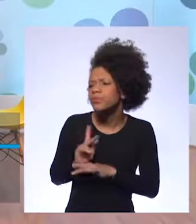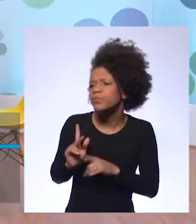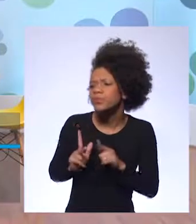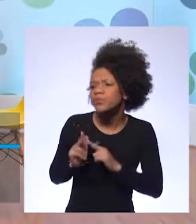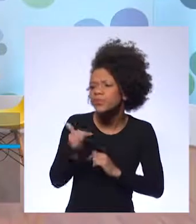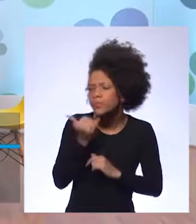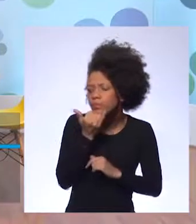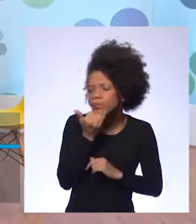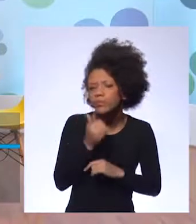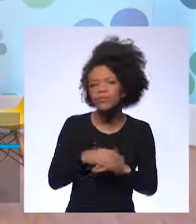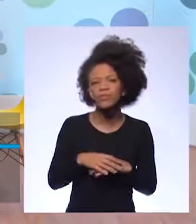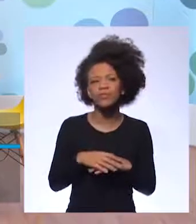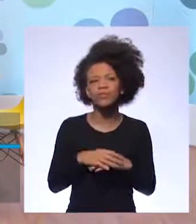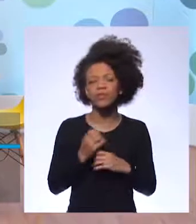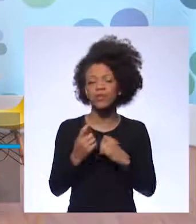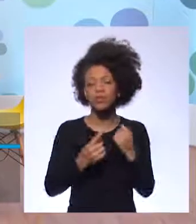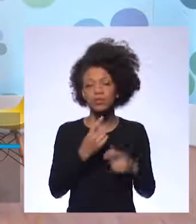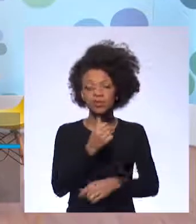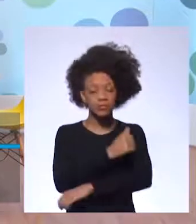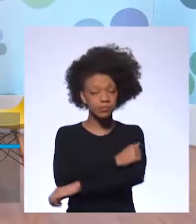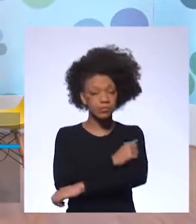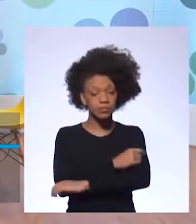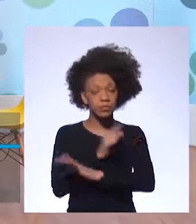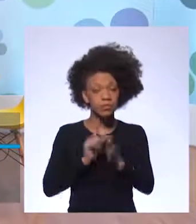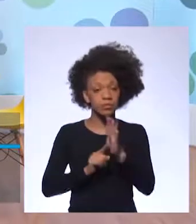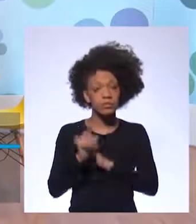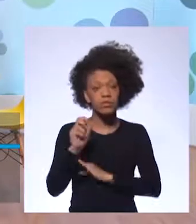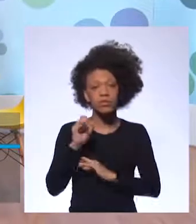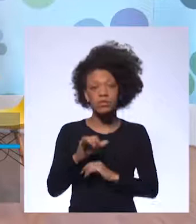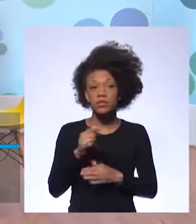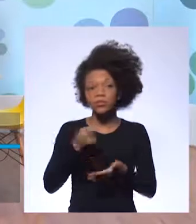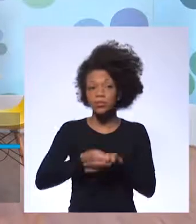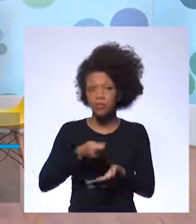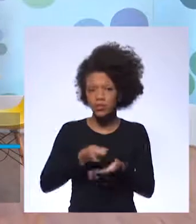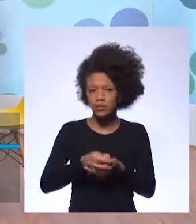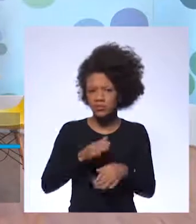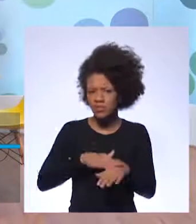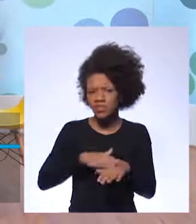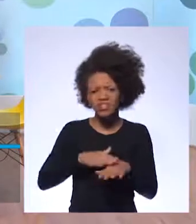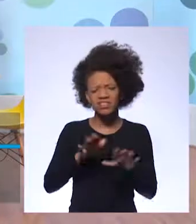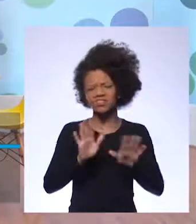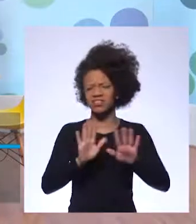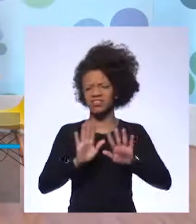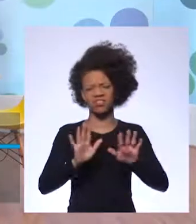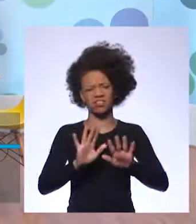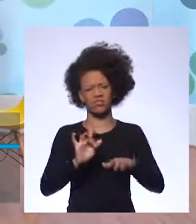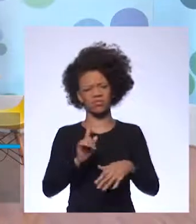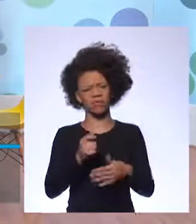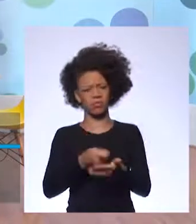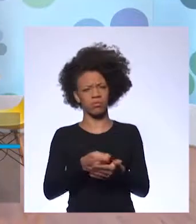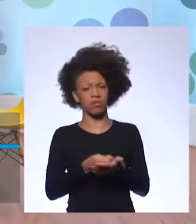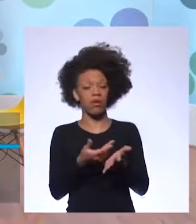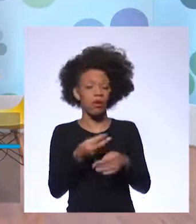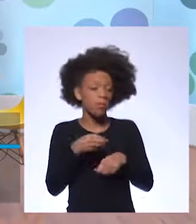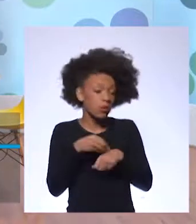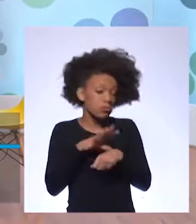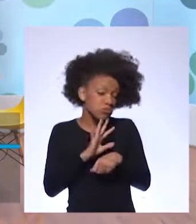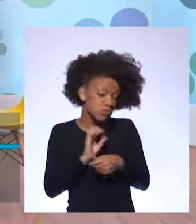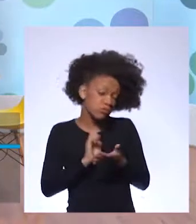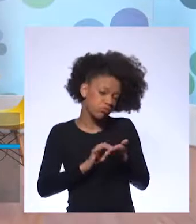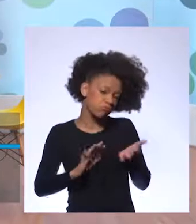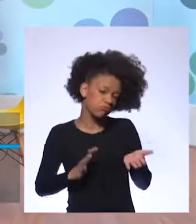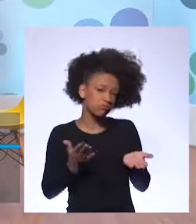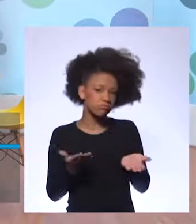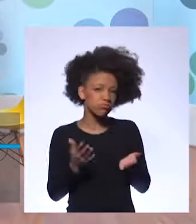interromper Olha só alguns Estudantes estão perguntando se é obrigatório fazer não pessoal não é obrigatório é uma sugestão de